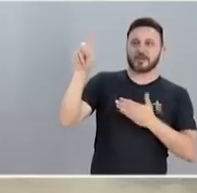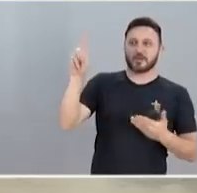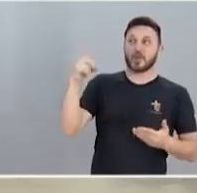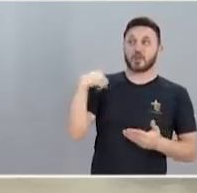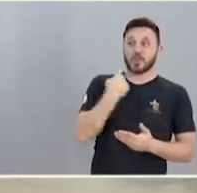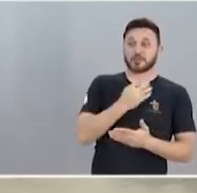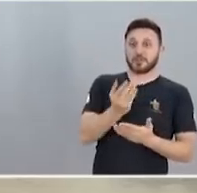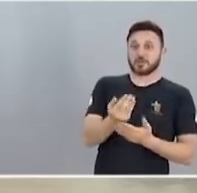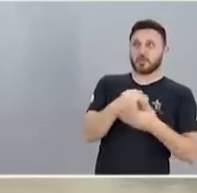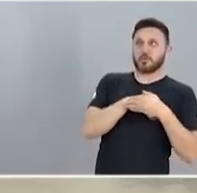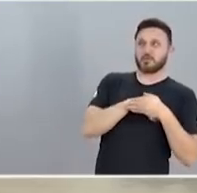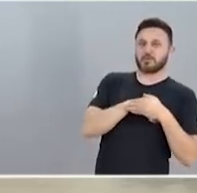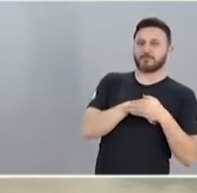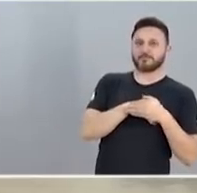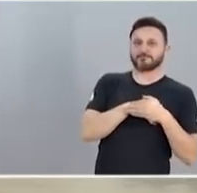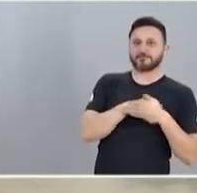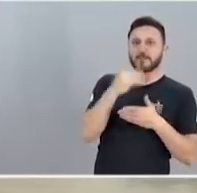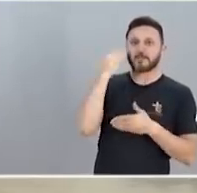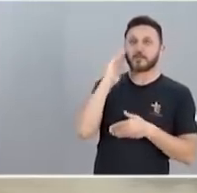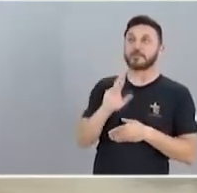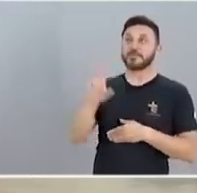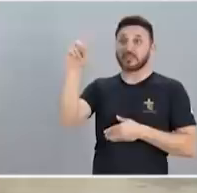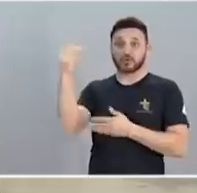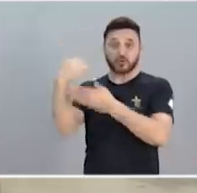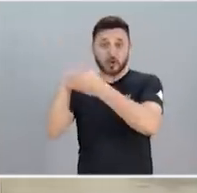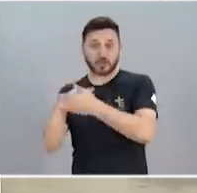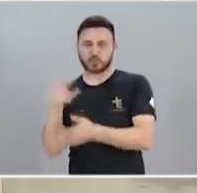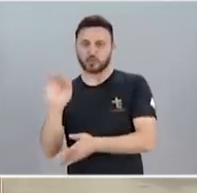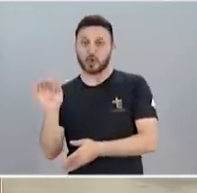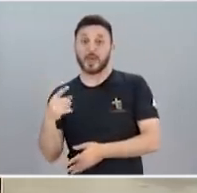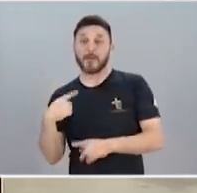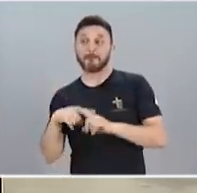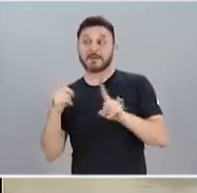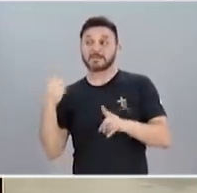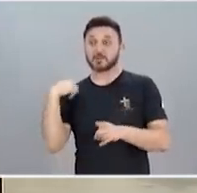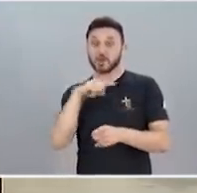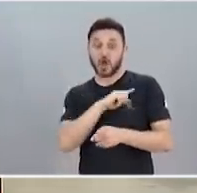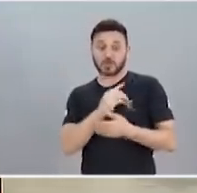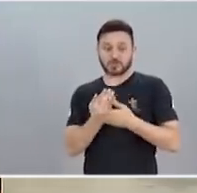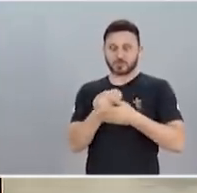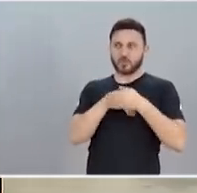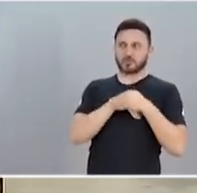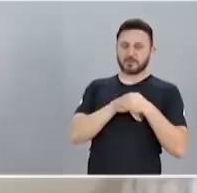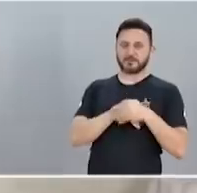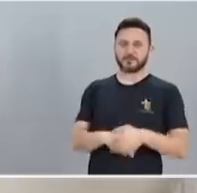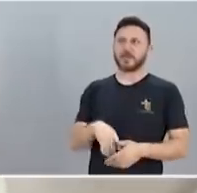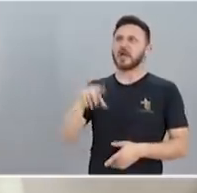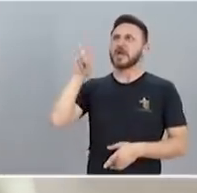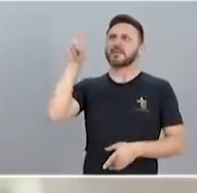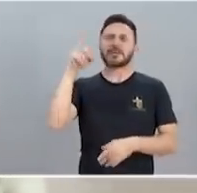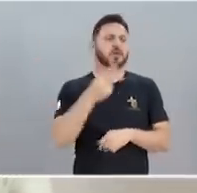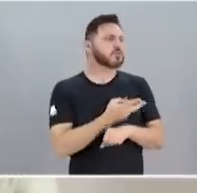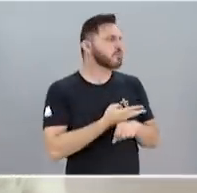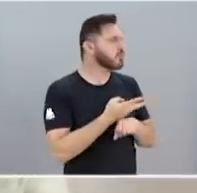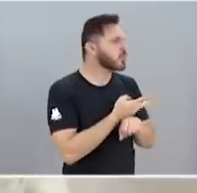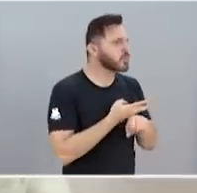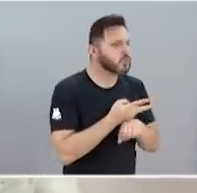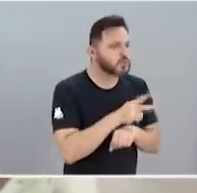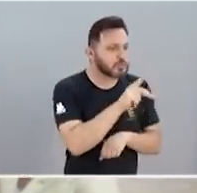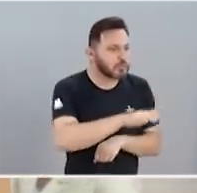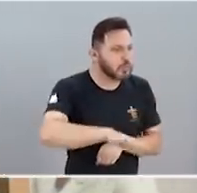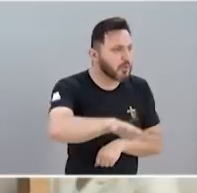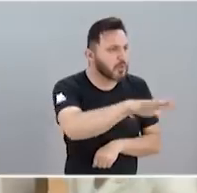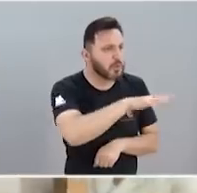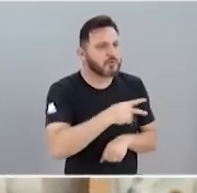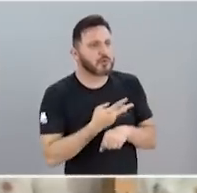salvação é um esconde-esconde do homem. E Deus tentando achar o ser humano. É